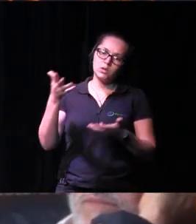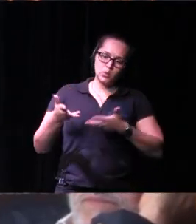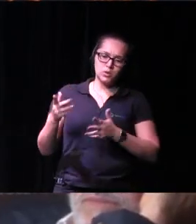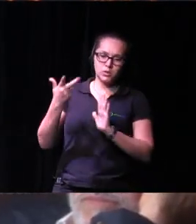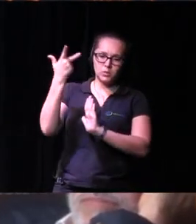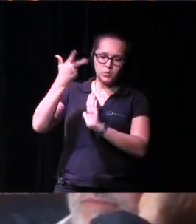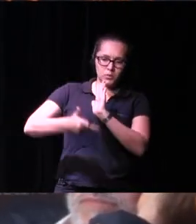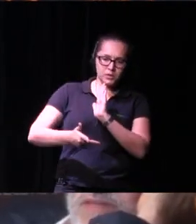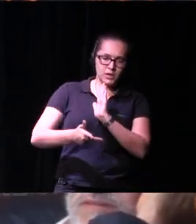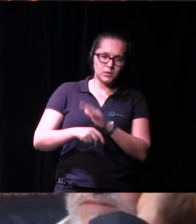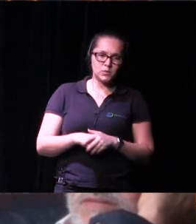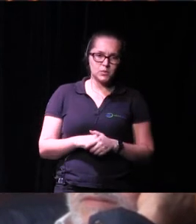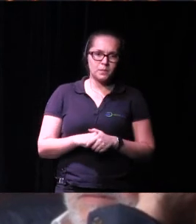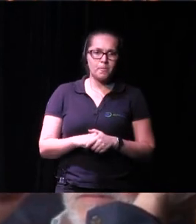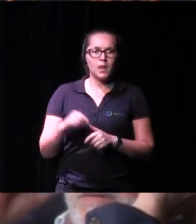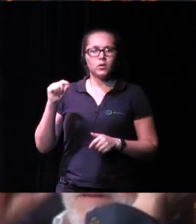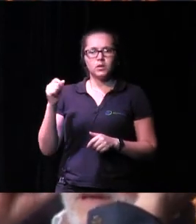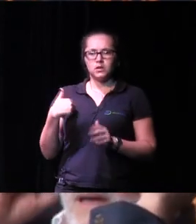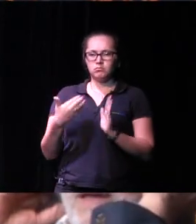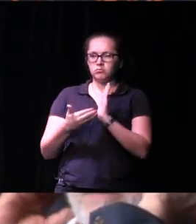que eu mostrei